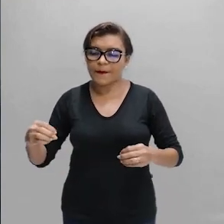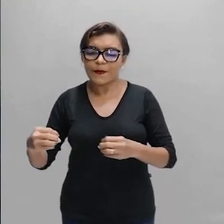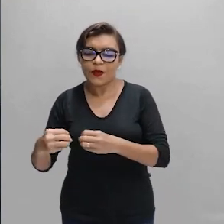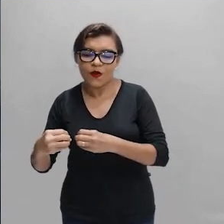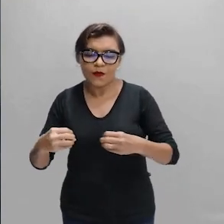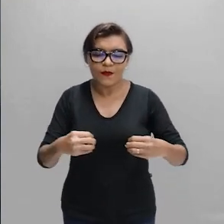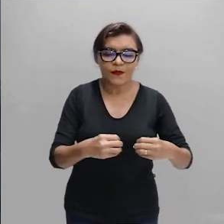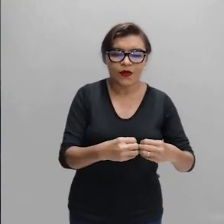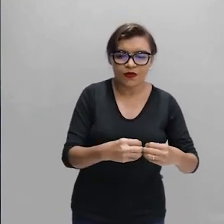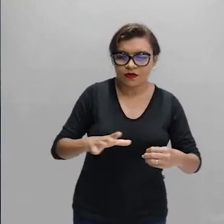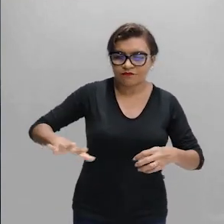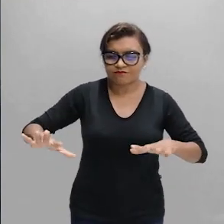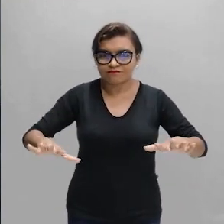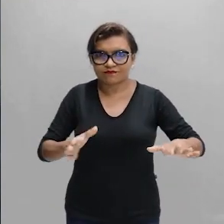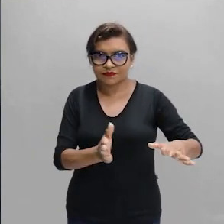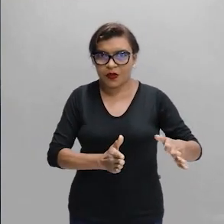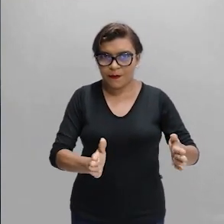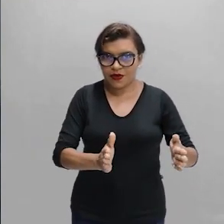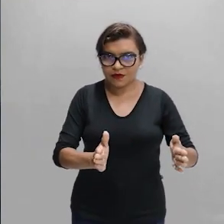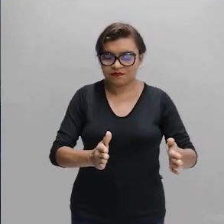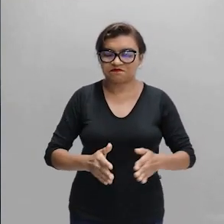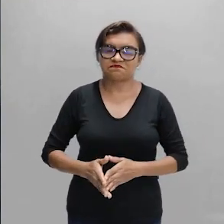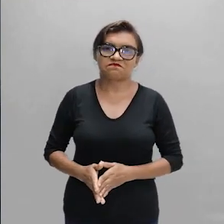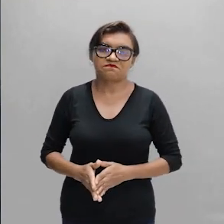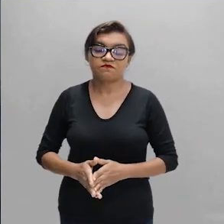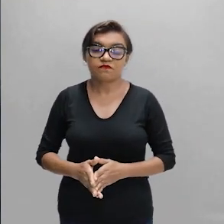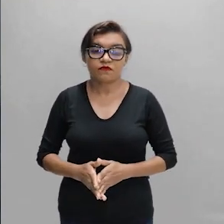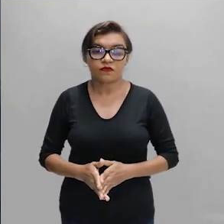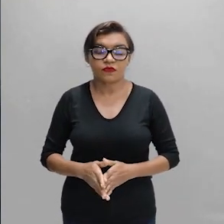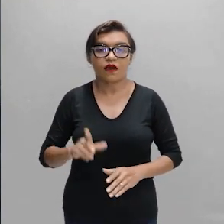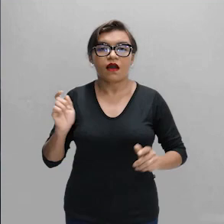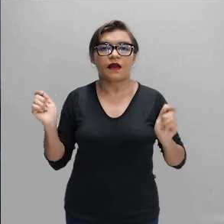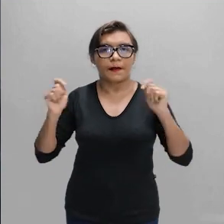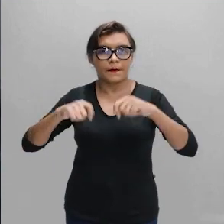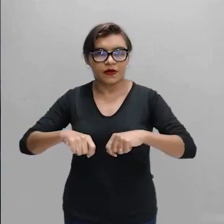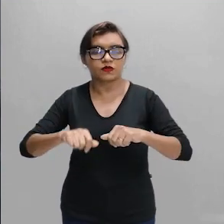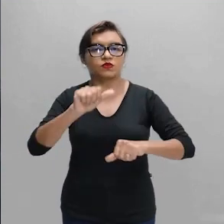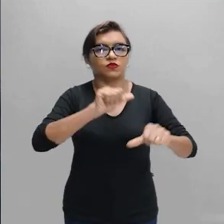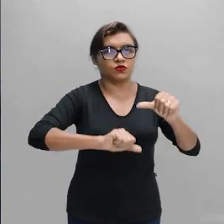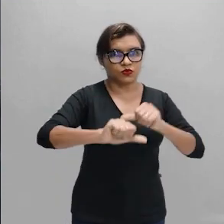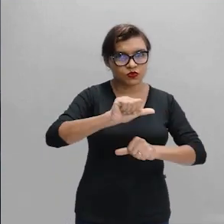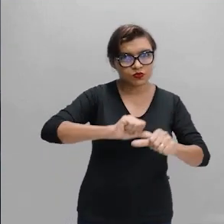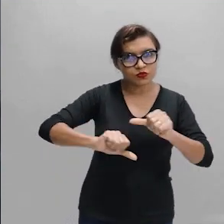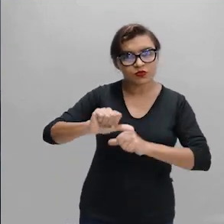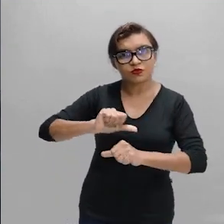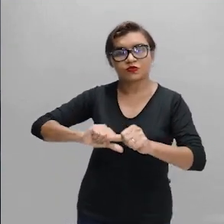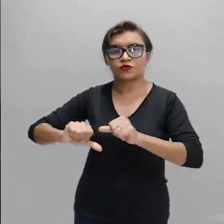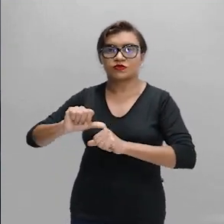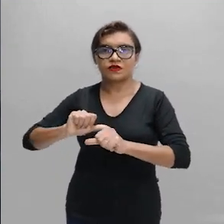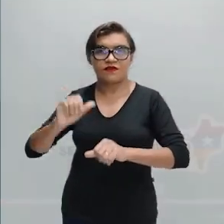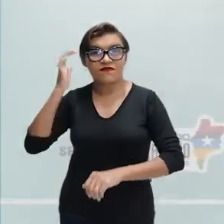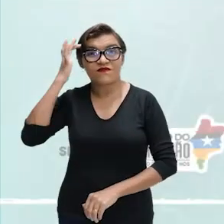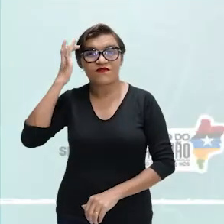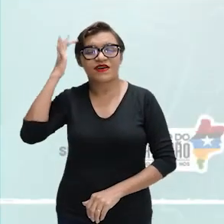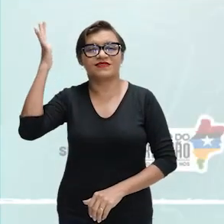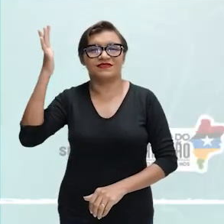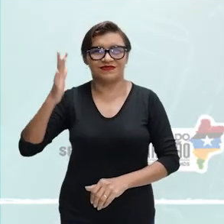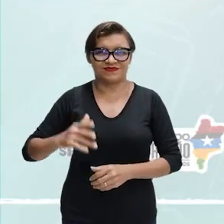ok? E são capazes de mudar sua condição de condução elétrica com